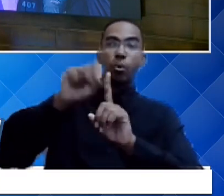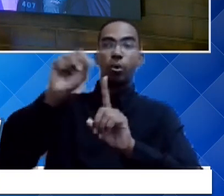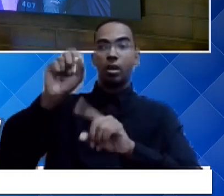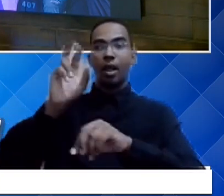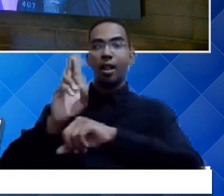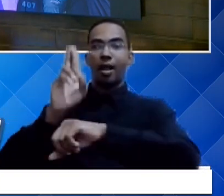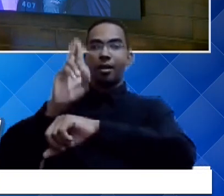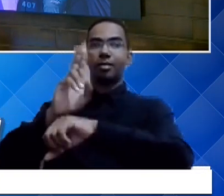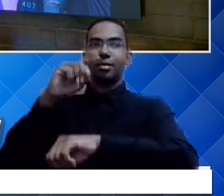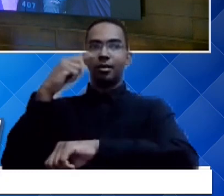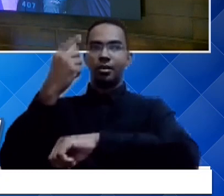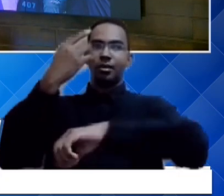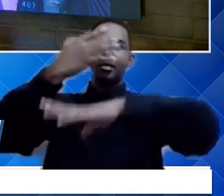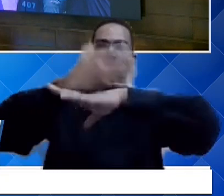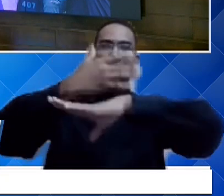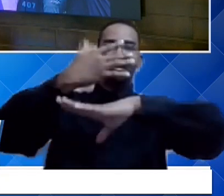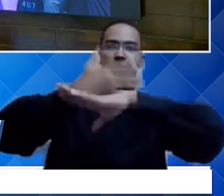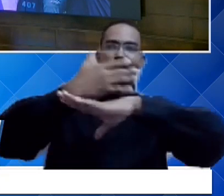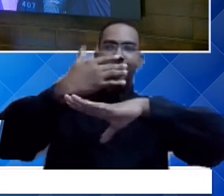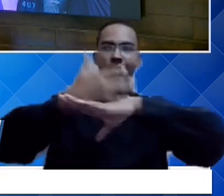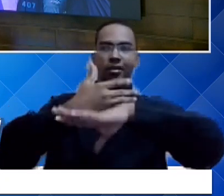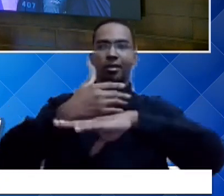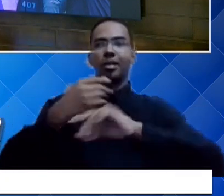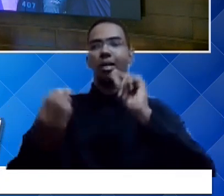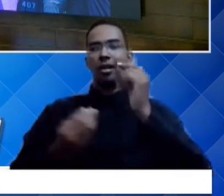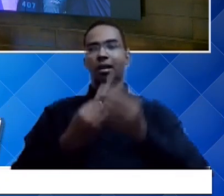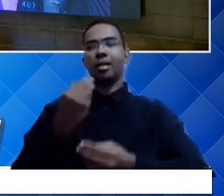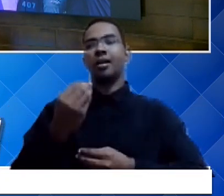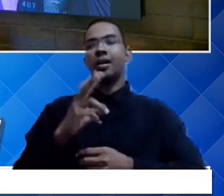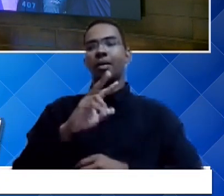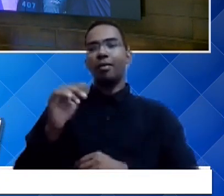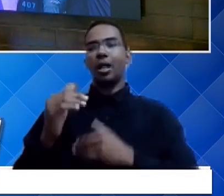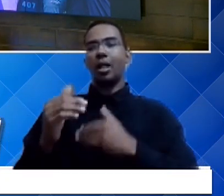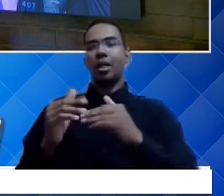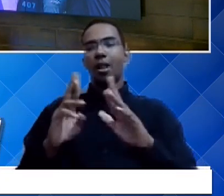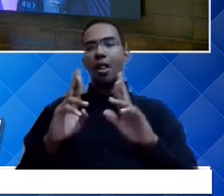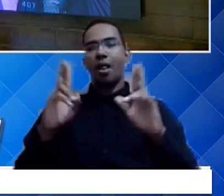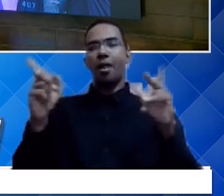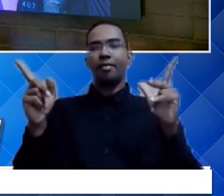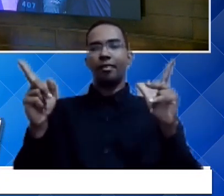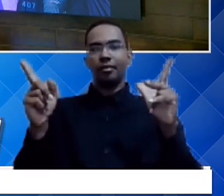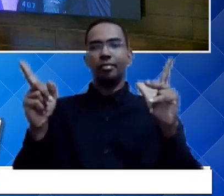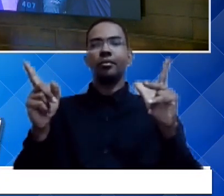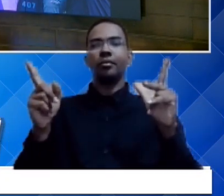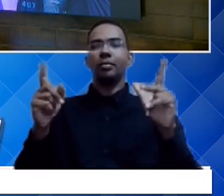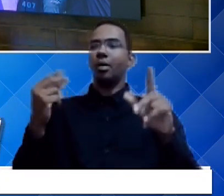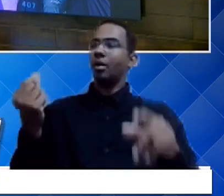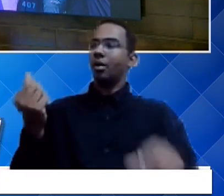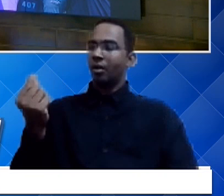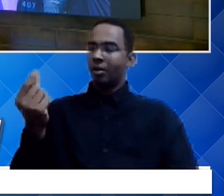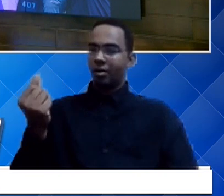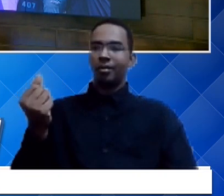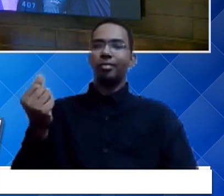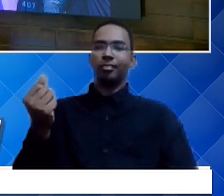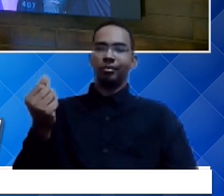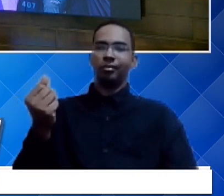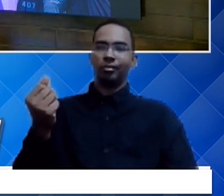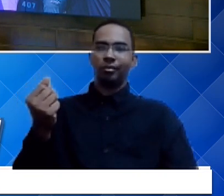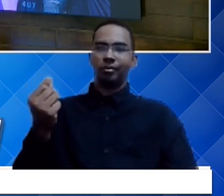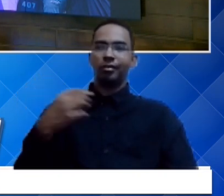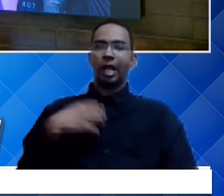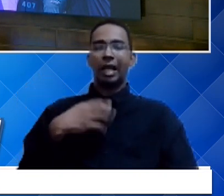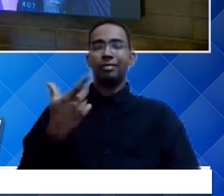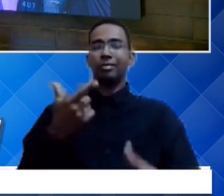nossa cidade. A imaterialidade ela vai muito além do valor econômico, é uma coisa